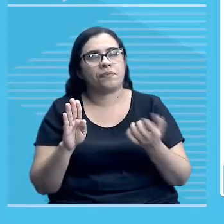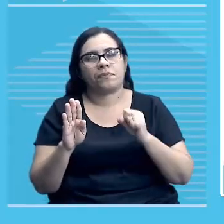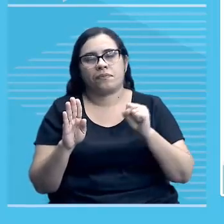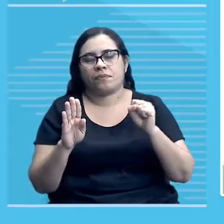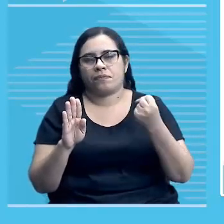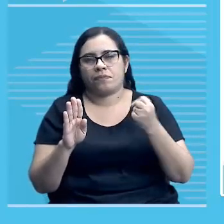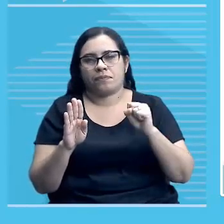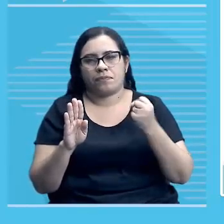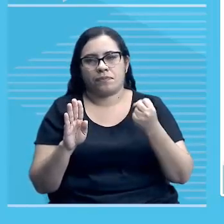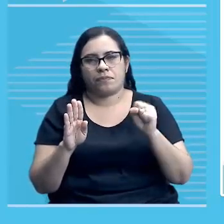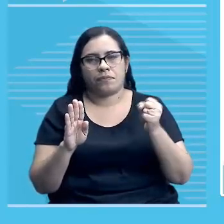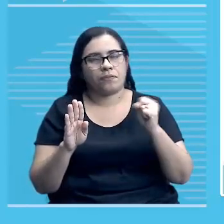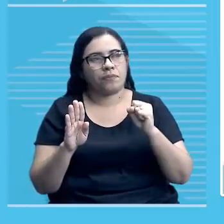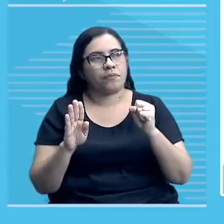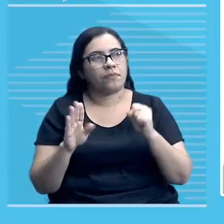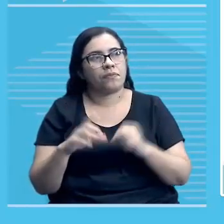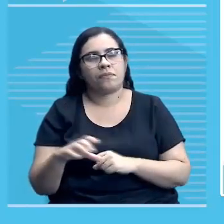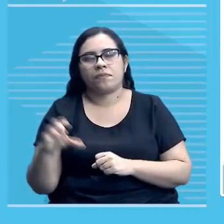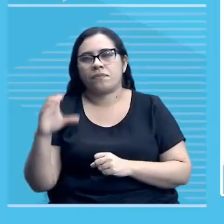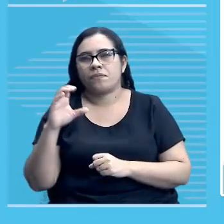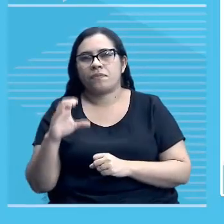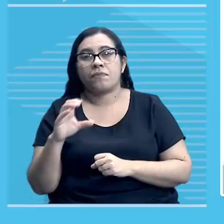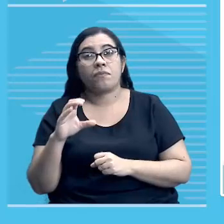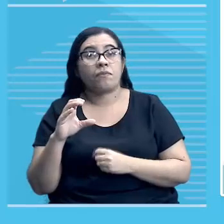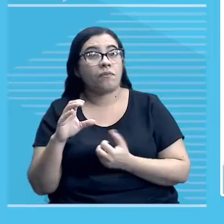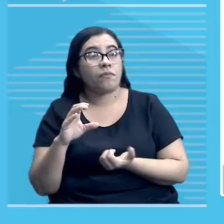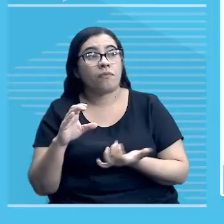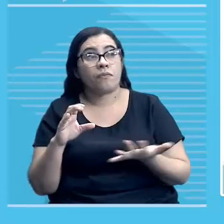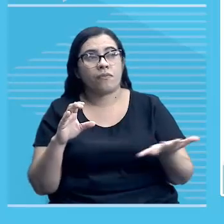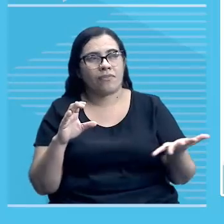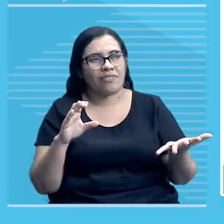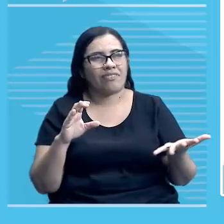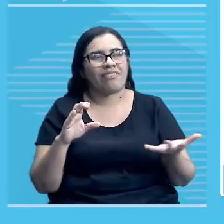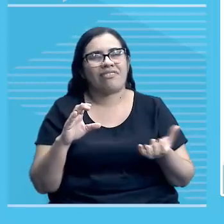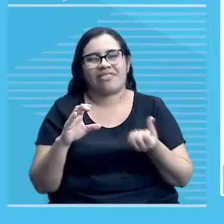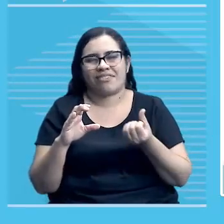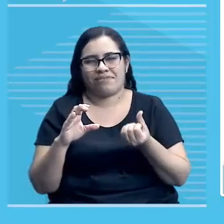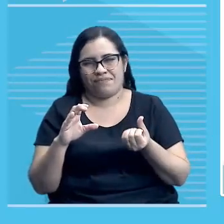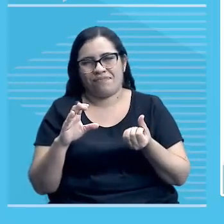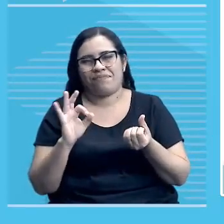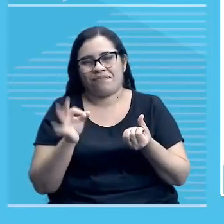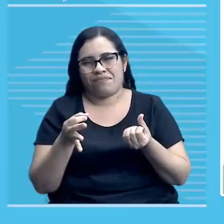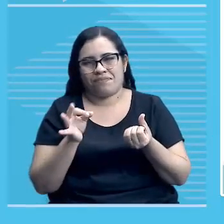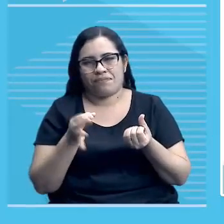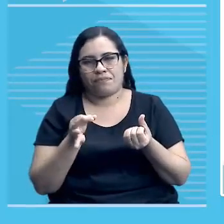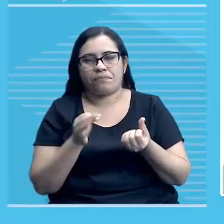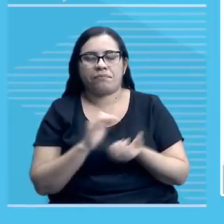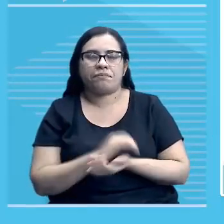8. E o C é igual a 6.